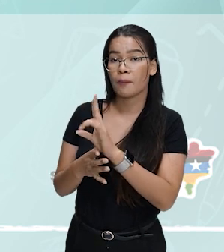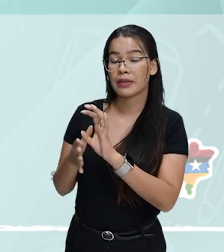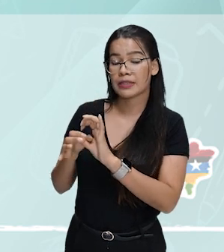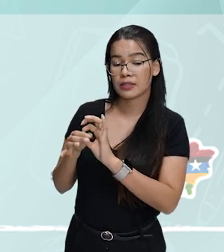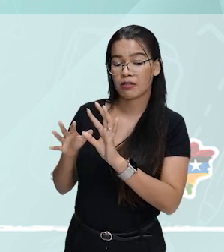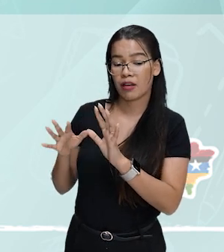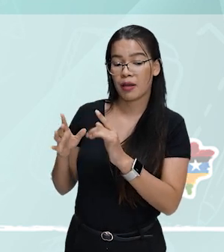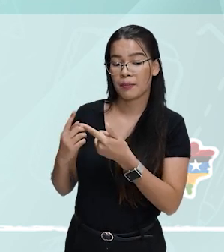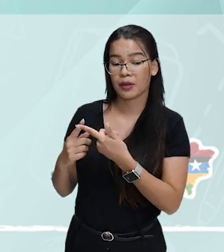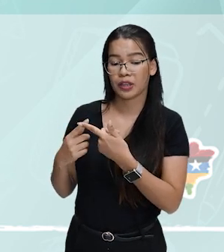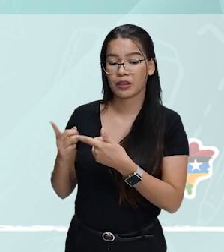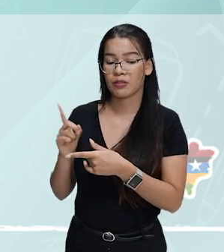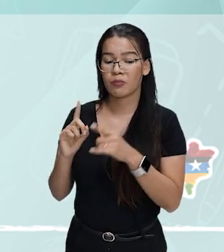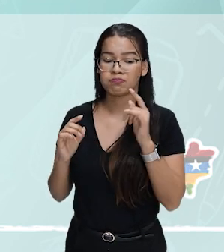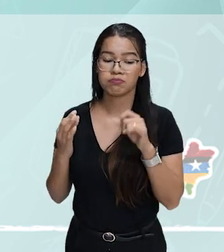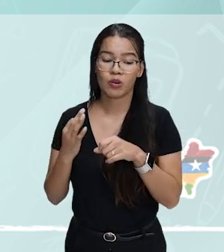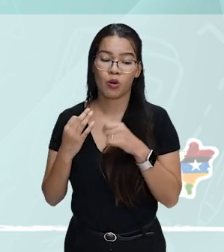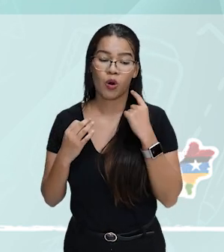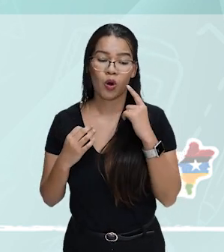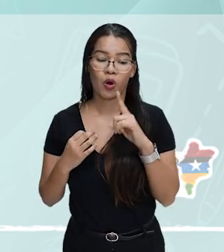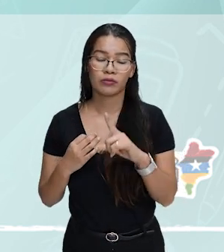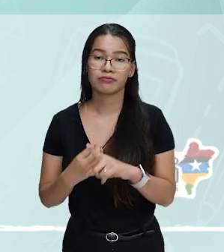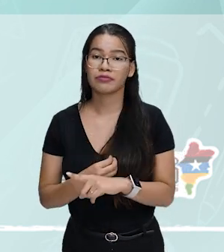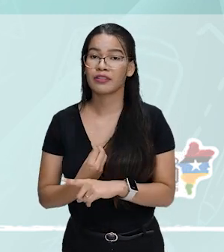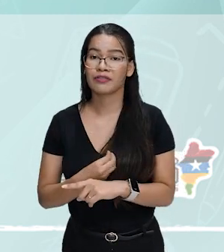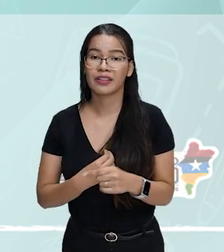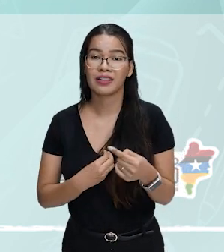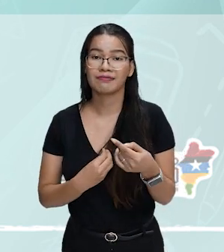que não consigo mais viver assim.